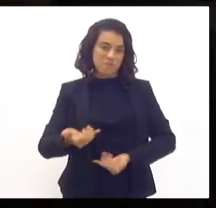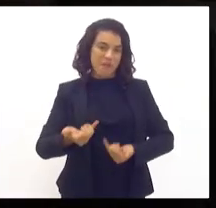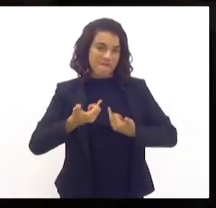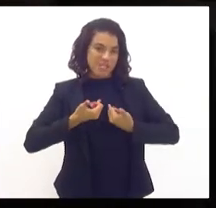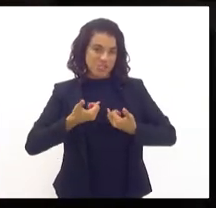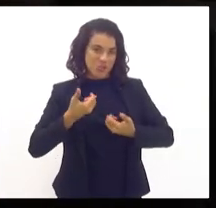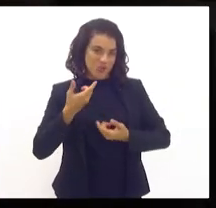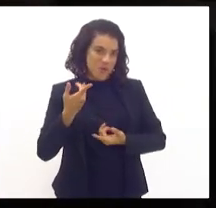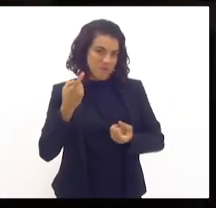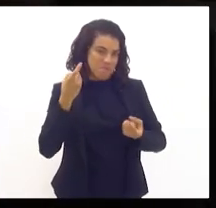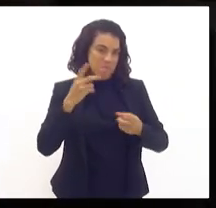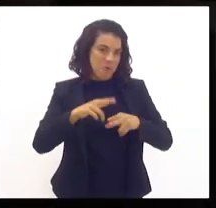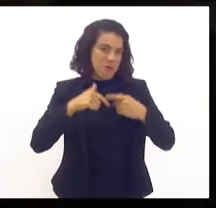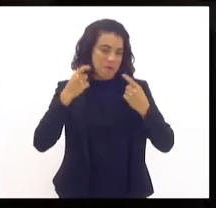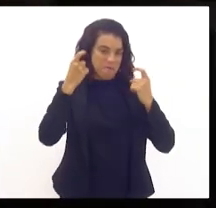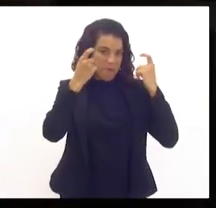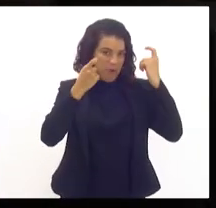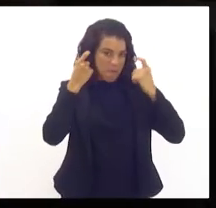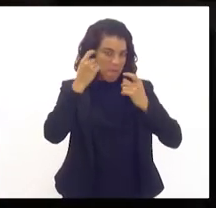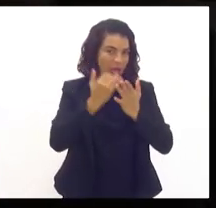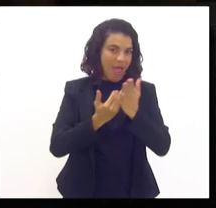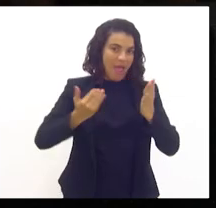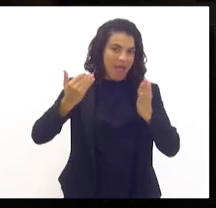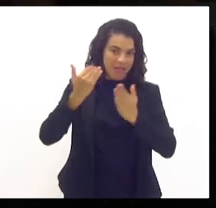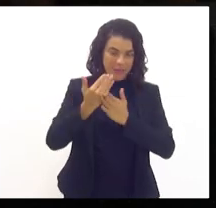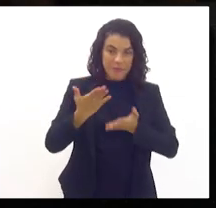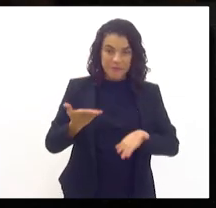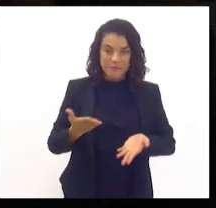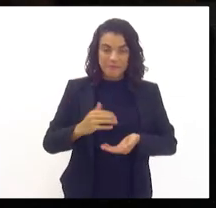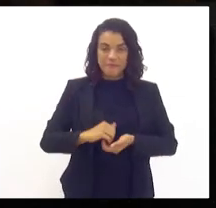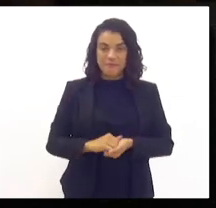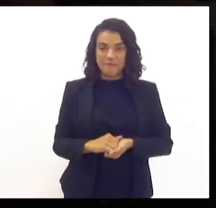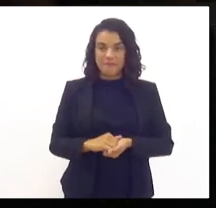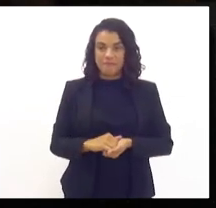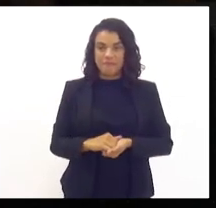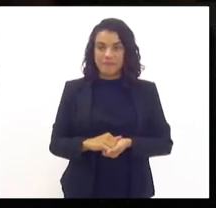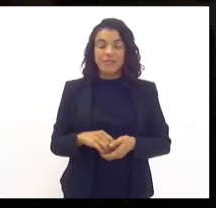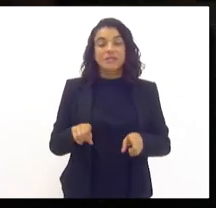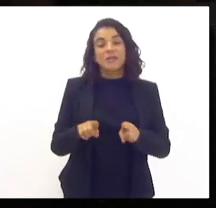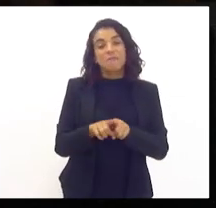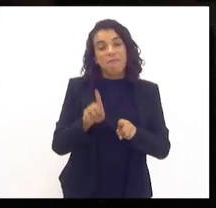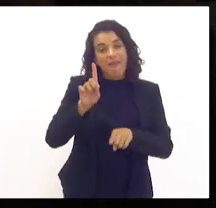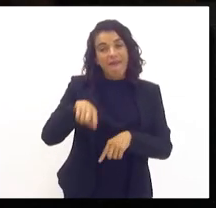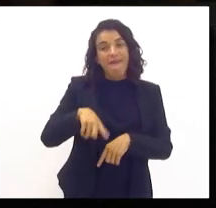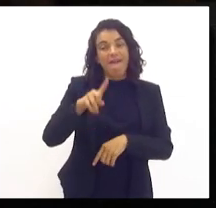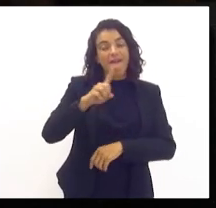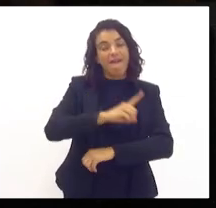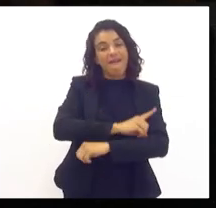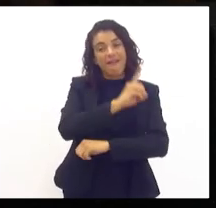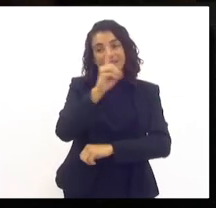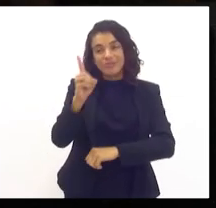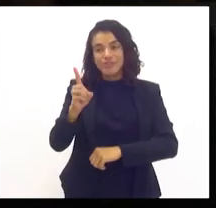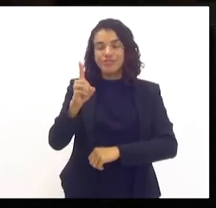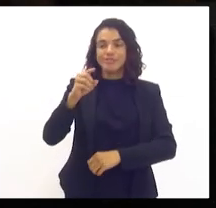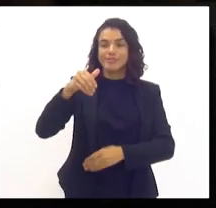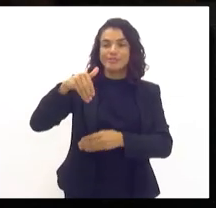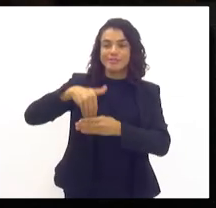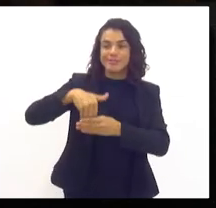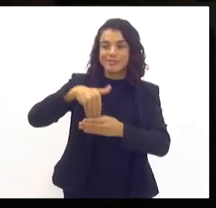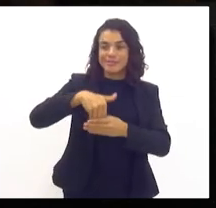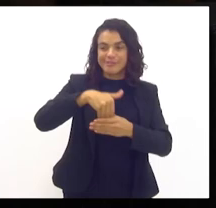e preocupação. Até porque era dia de